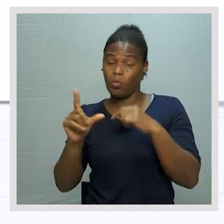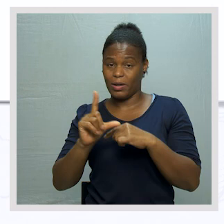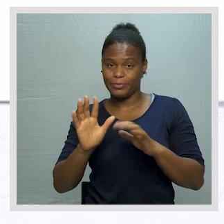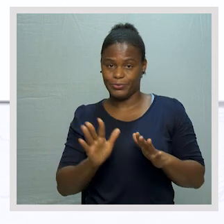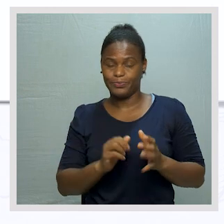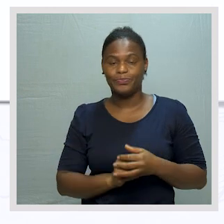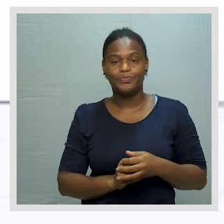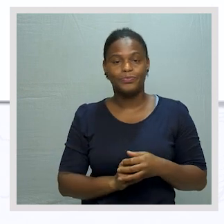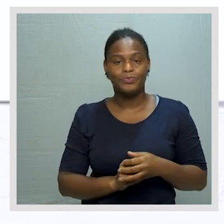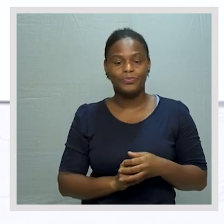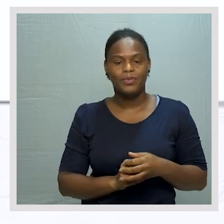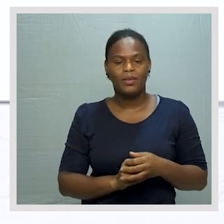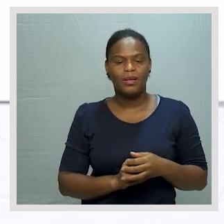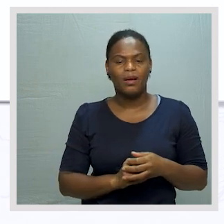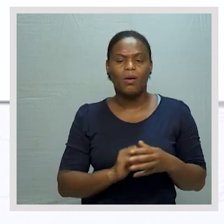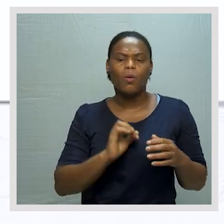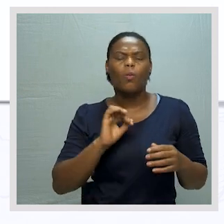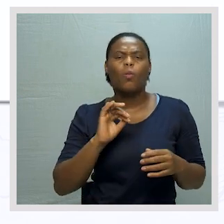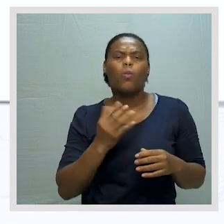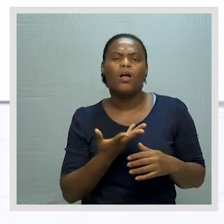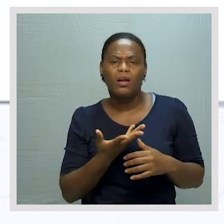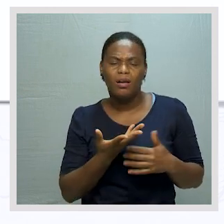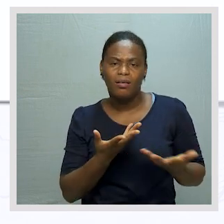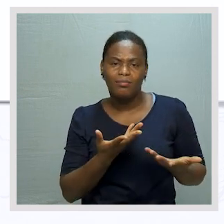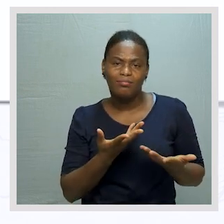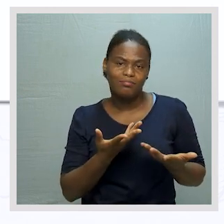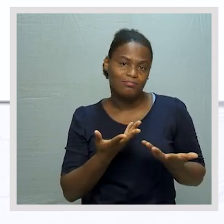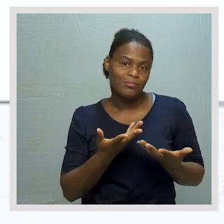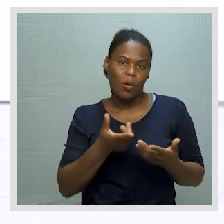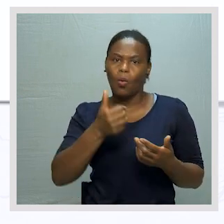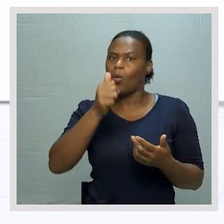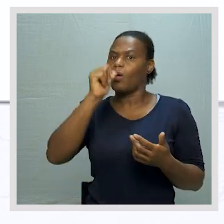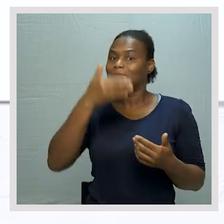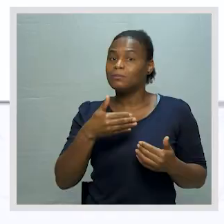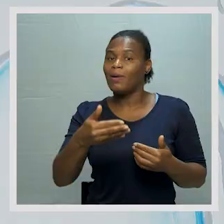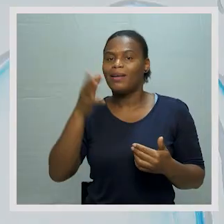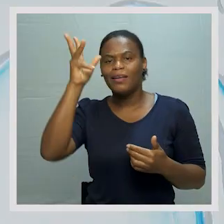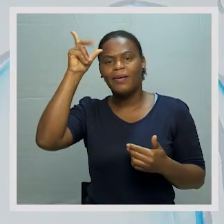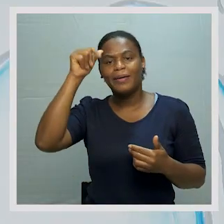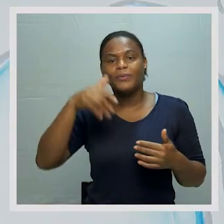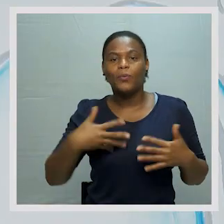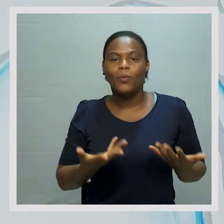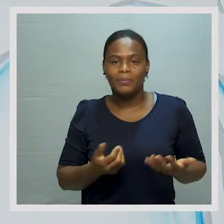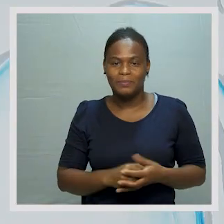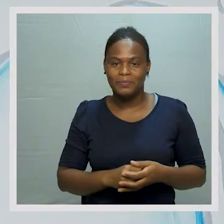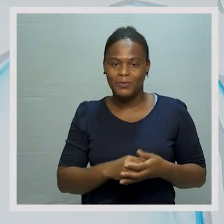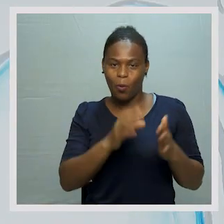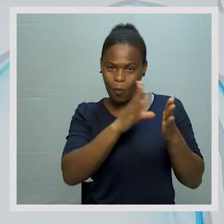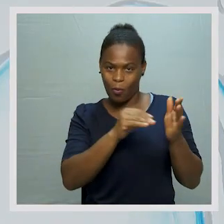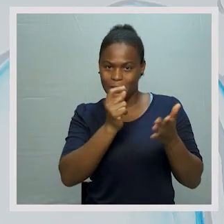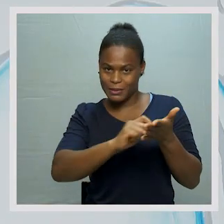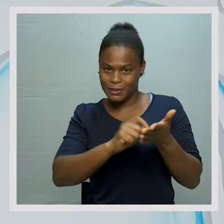litro. Ponto. Qual é o consumo semanal de leite? Já